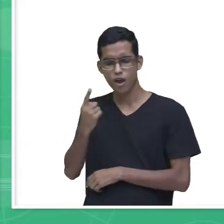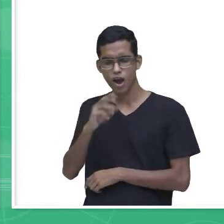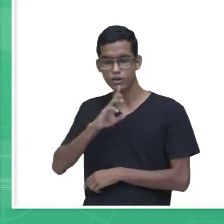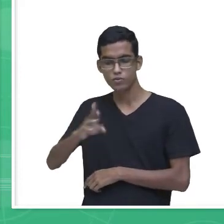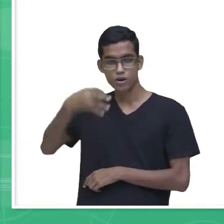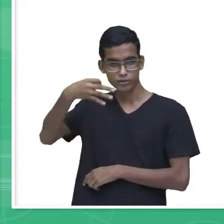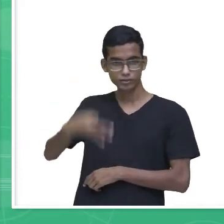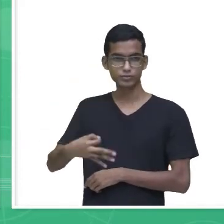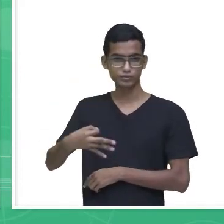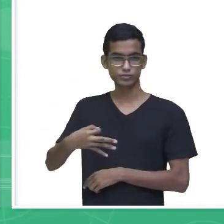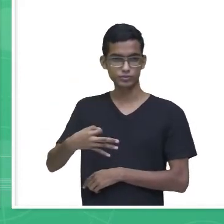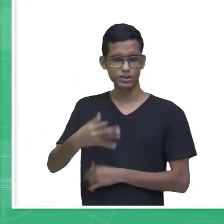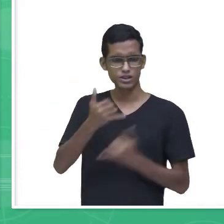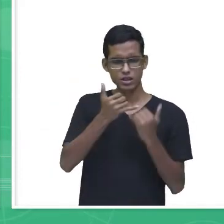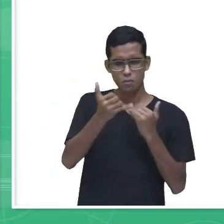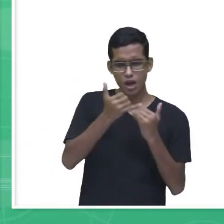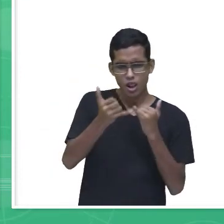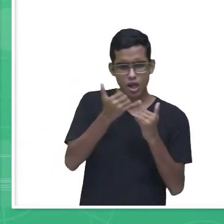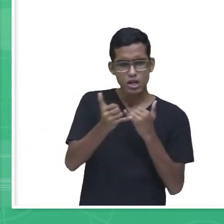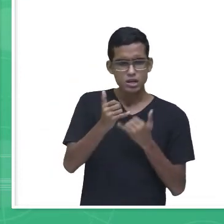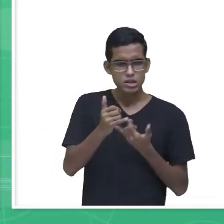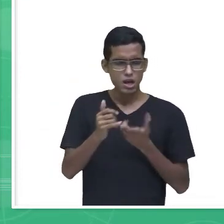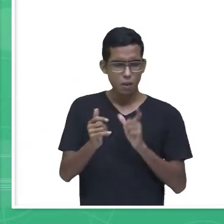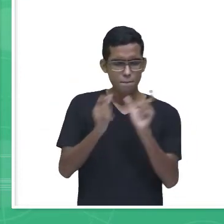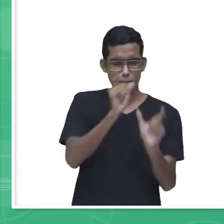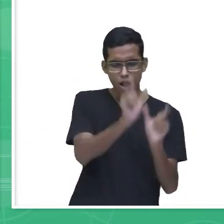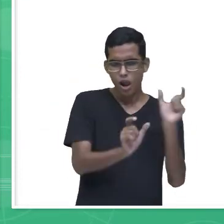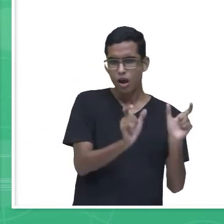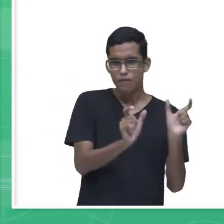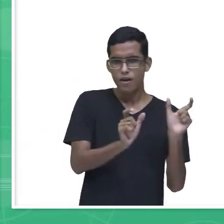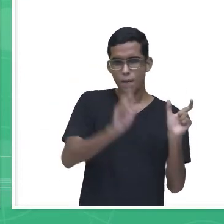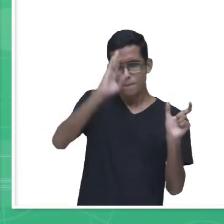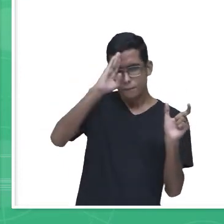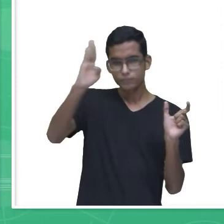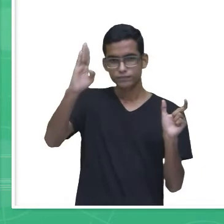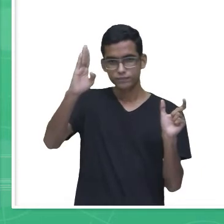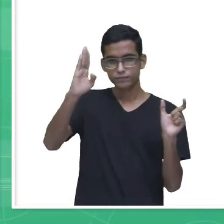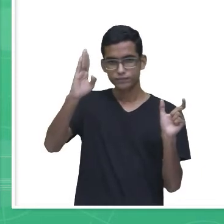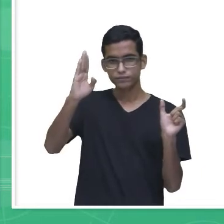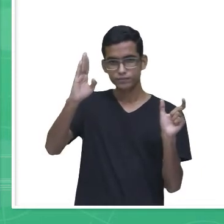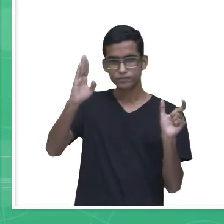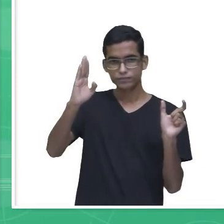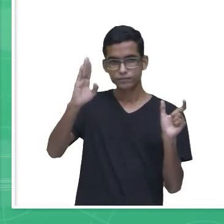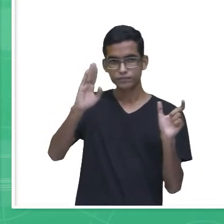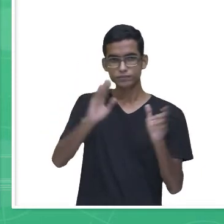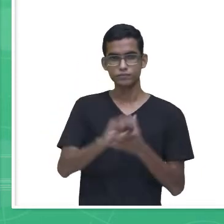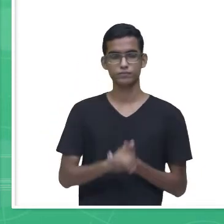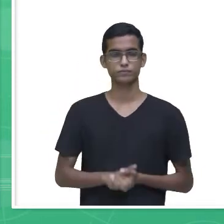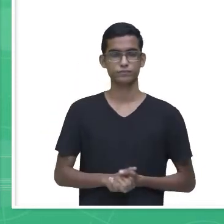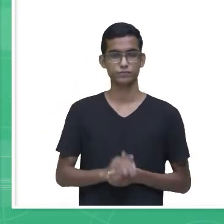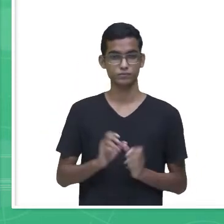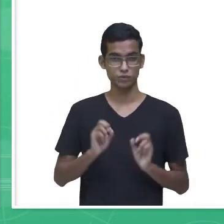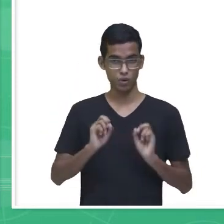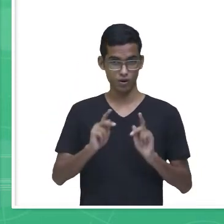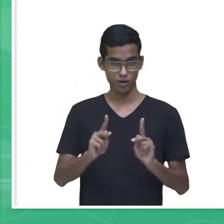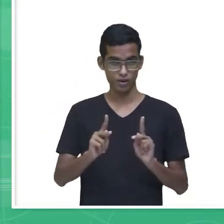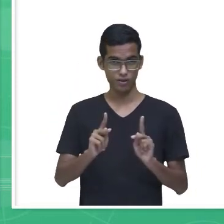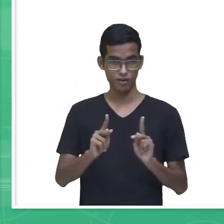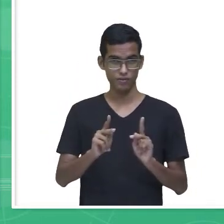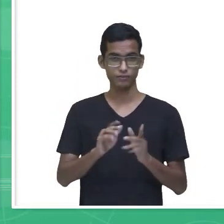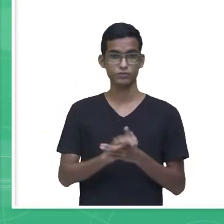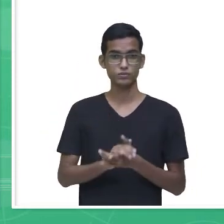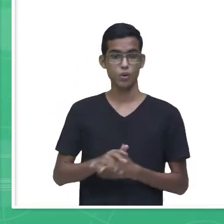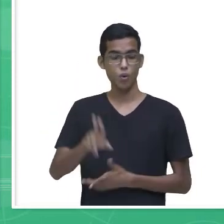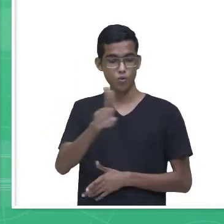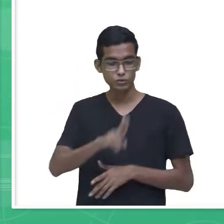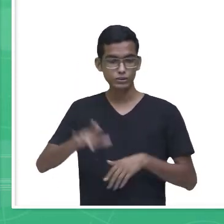a essas palavras-chave, tá certo? Nessas imediações ali dessas palavras, vocês vão encontrar a resposta. Utilizem todas as estratégias